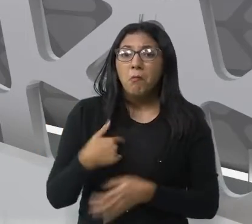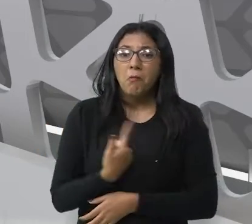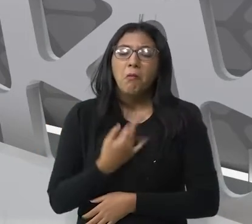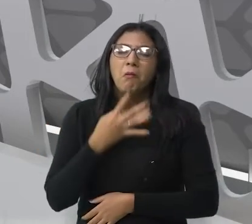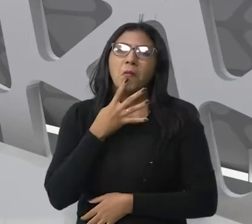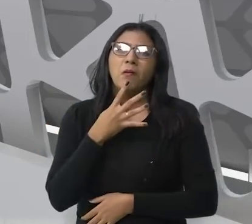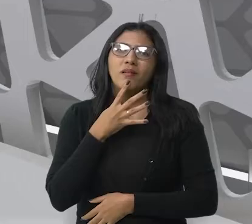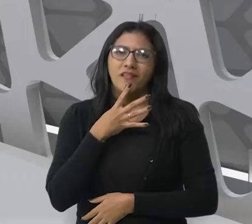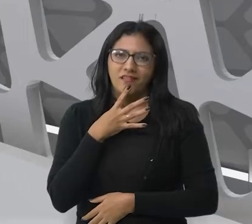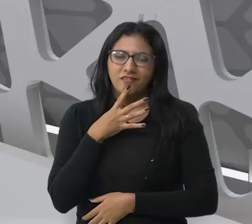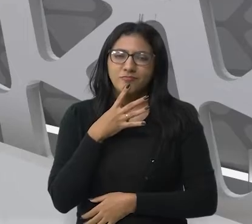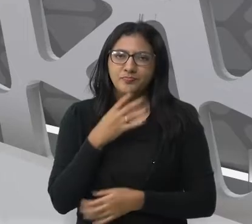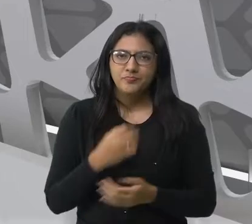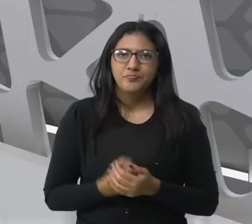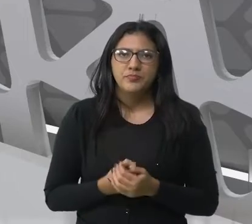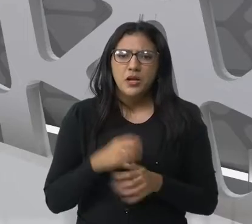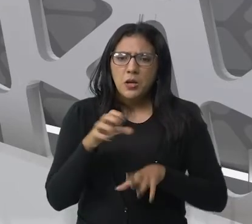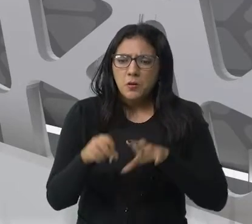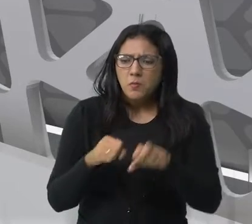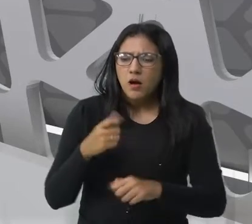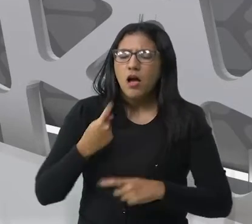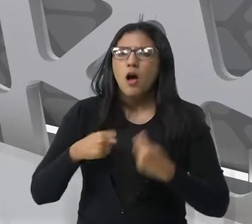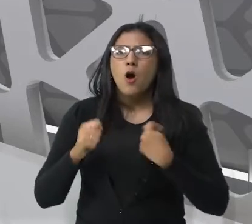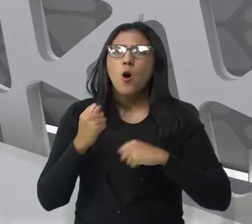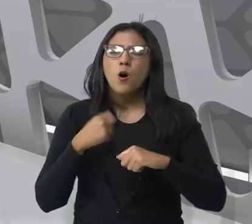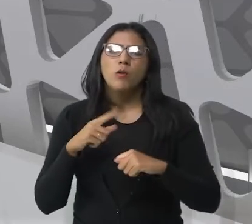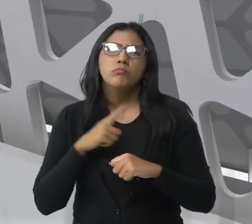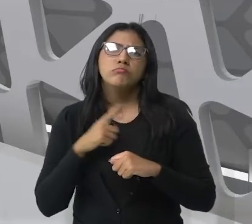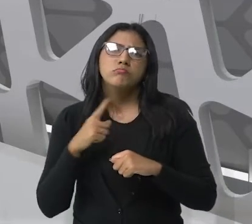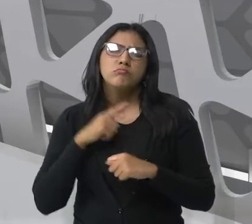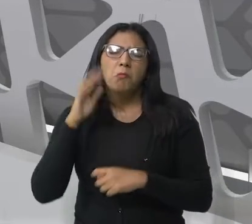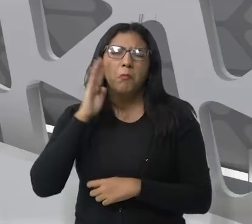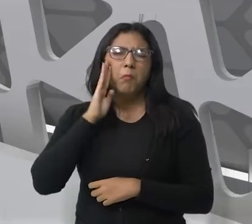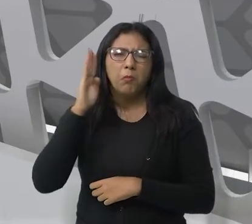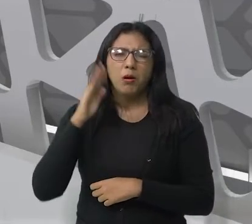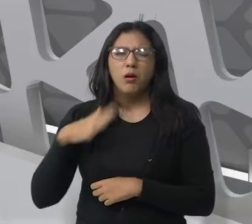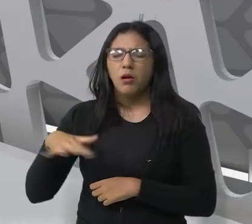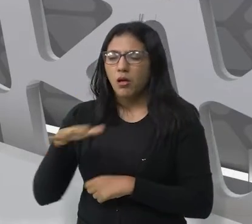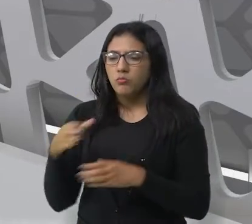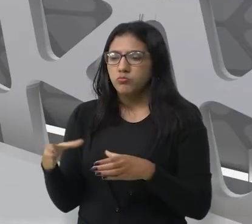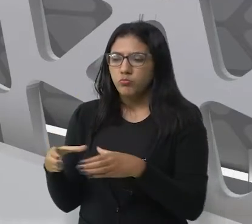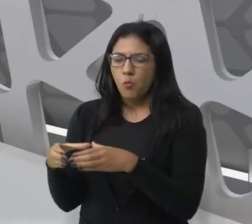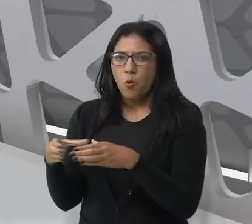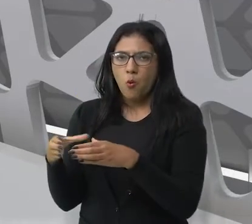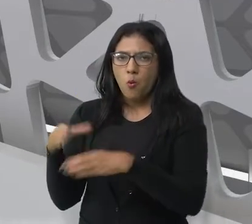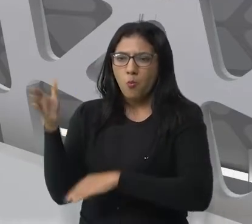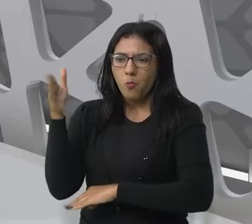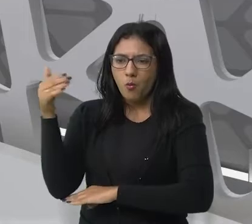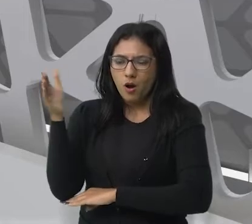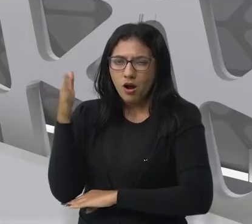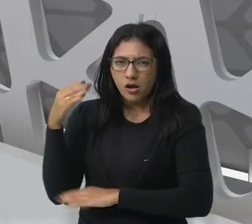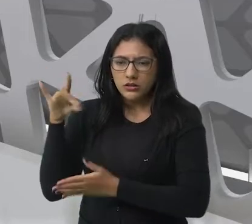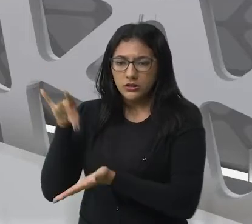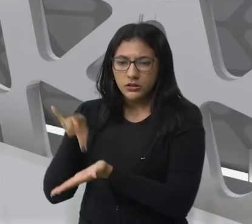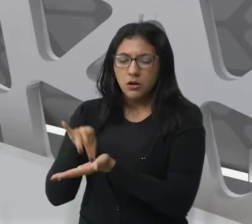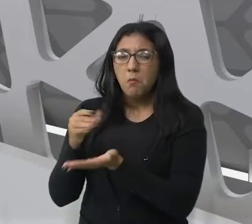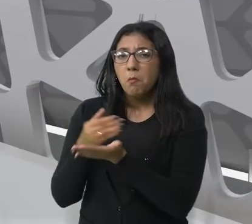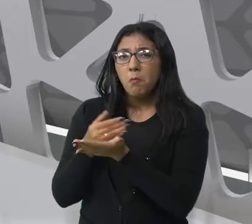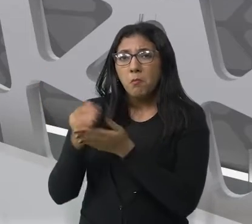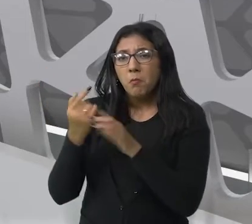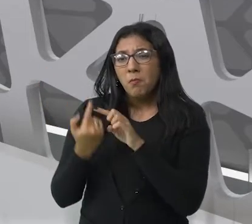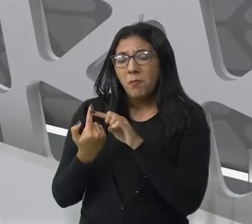essa exploração econômica, gente, que vem através aí dos bandeirantes, ele vai começar nas primeiras décadas